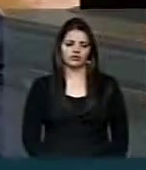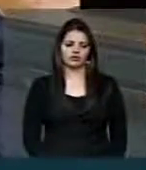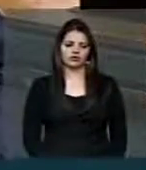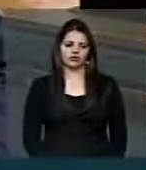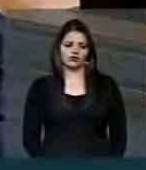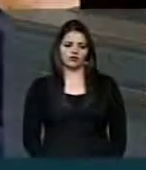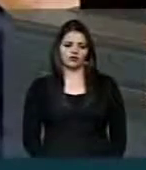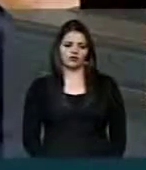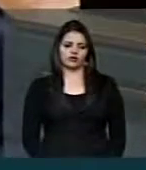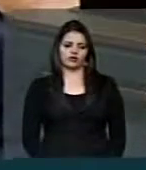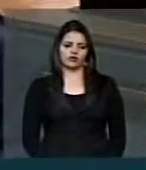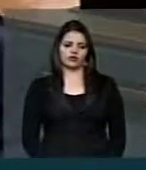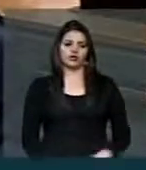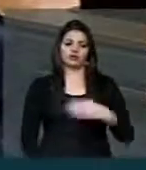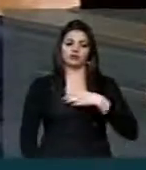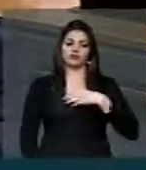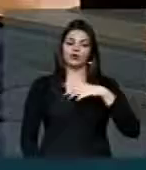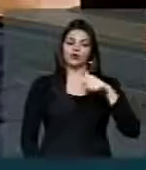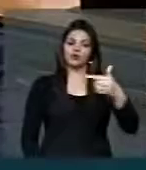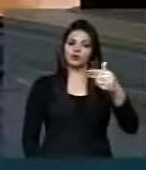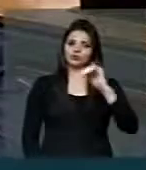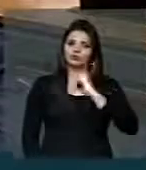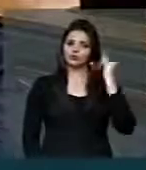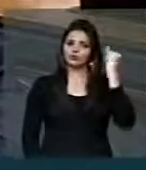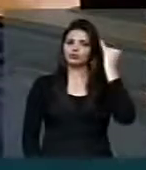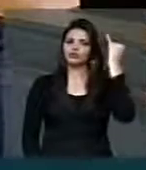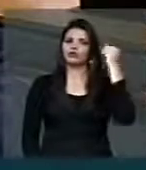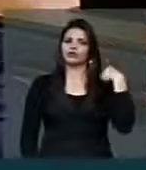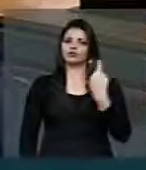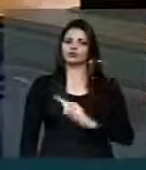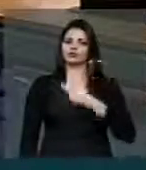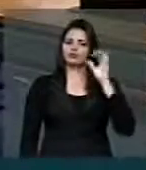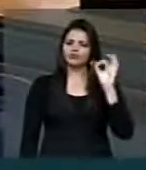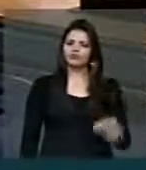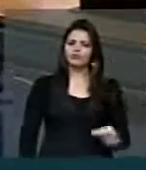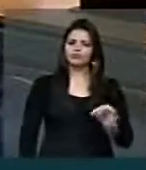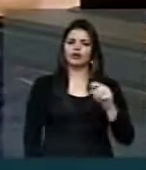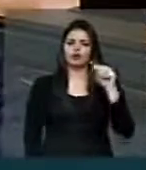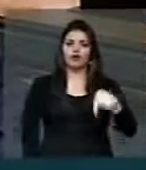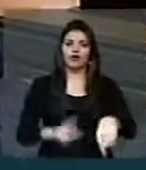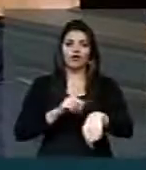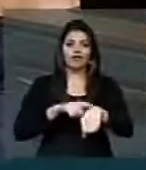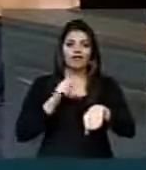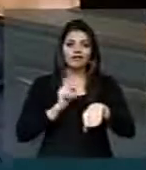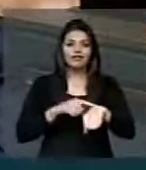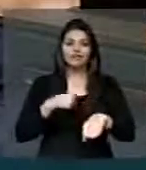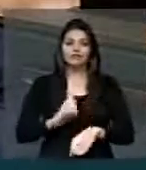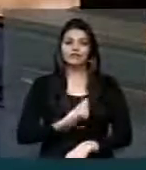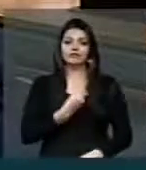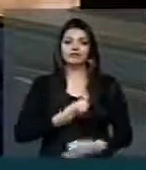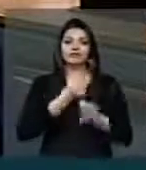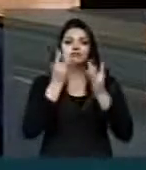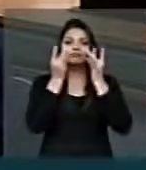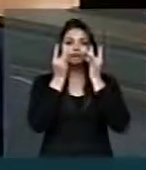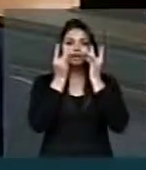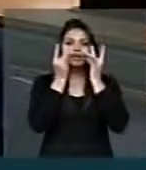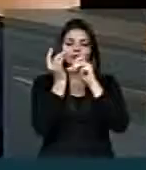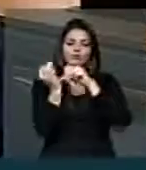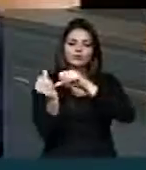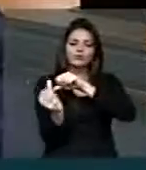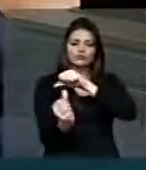encerrar. Outro aspecto importante é que nós estamos justamente neste momento vivendo essa